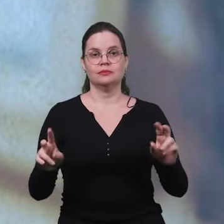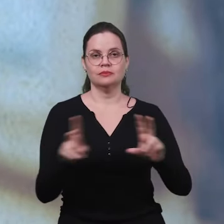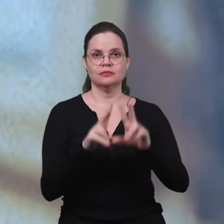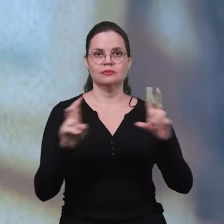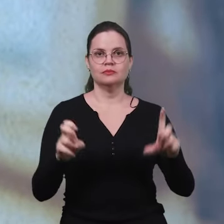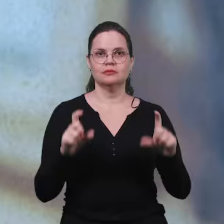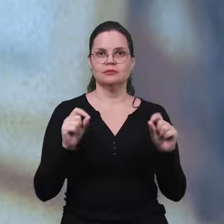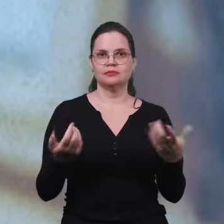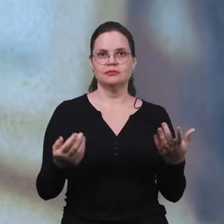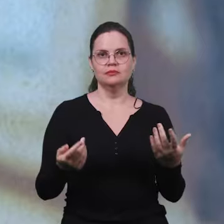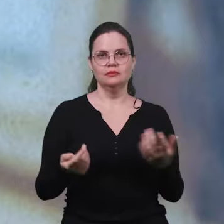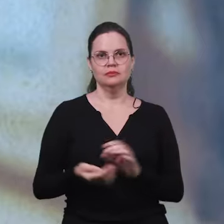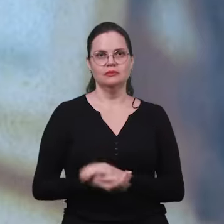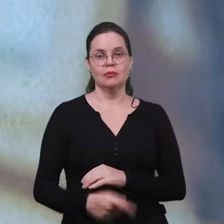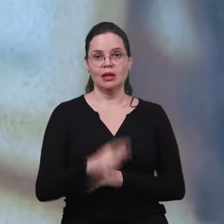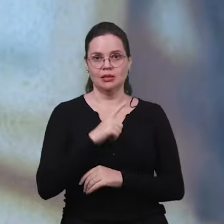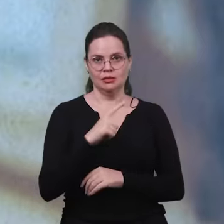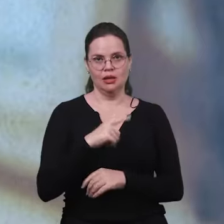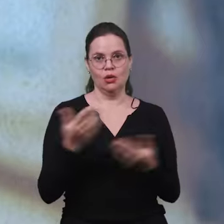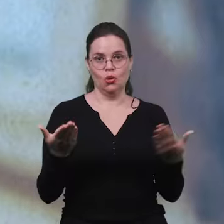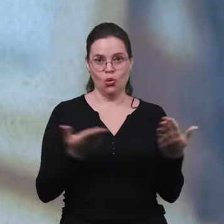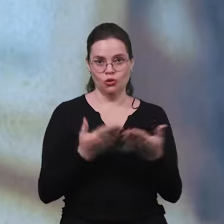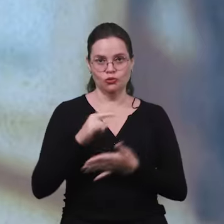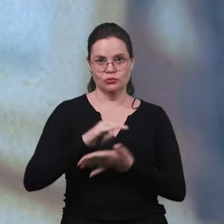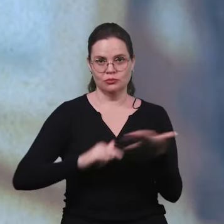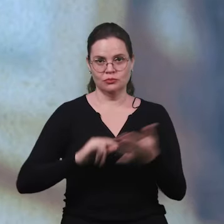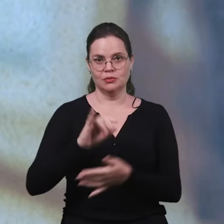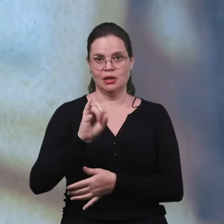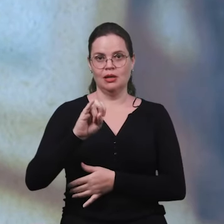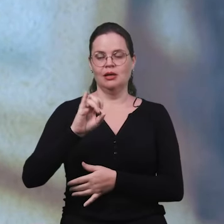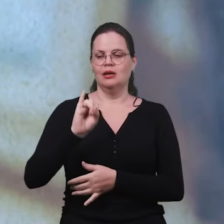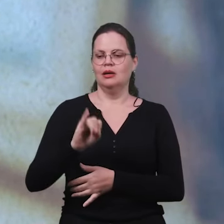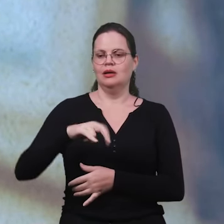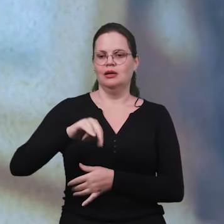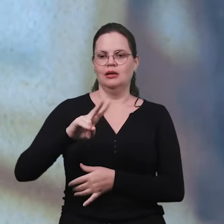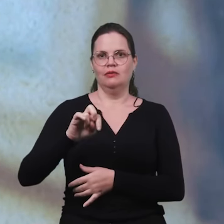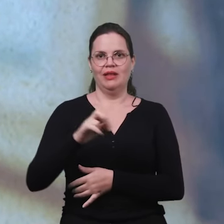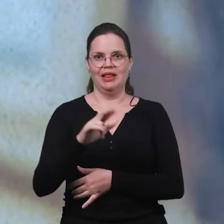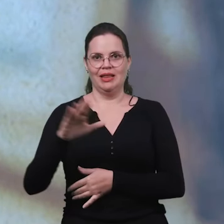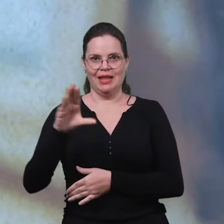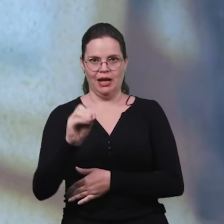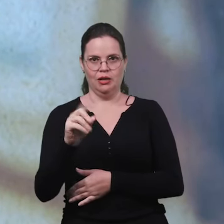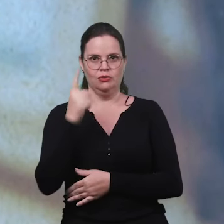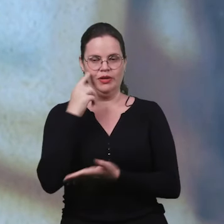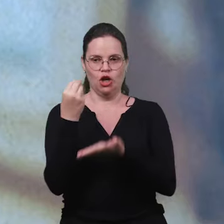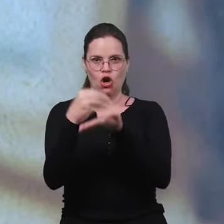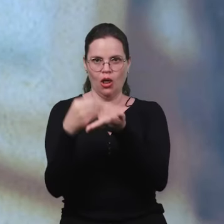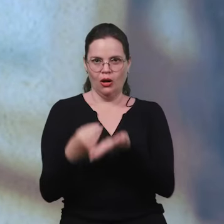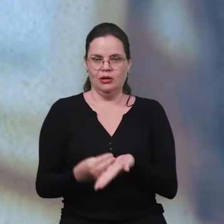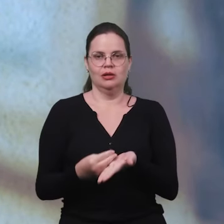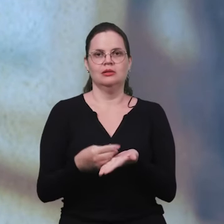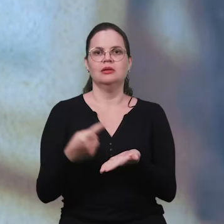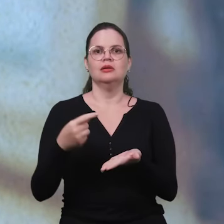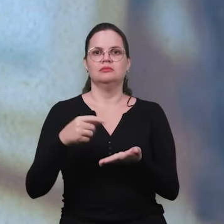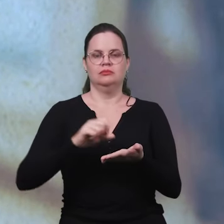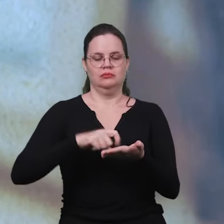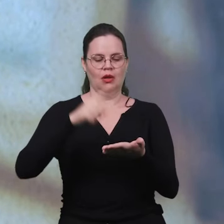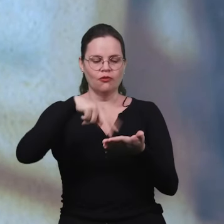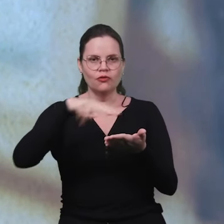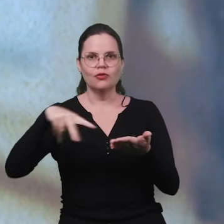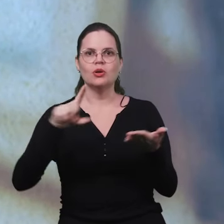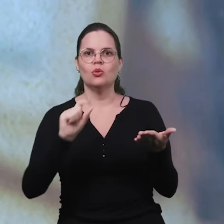respeito... tem no inventário hoje já um instrumento que é o seguinte: se na hora da partilha ali, da abertura do inventário, um